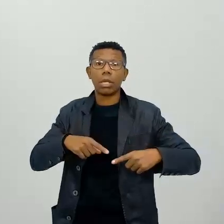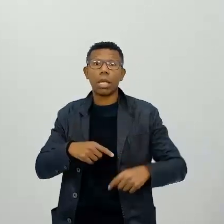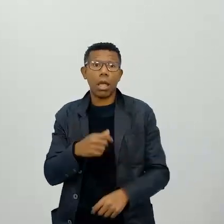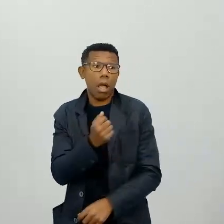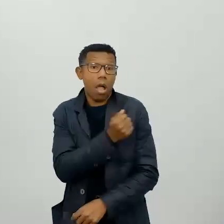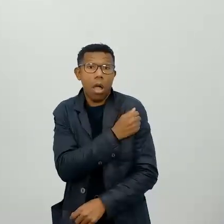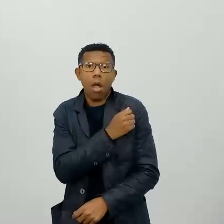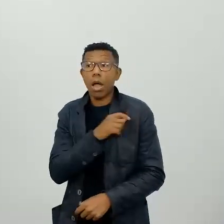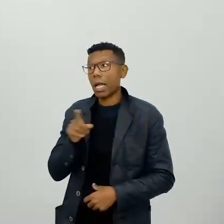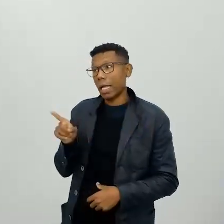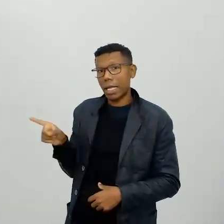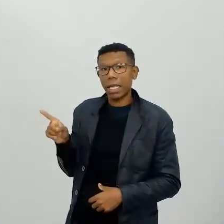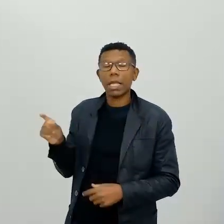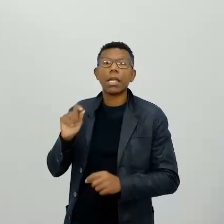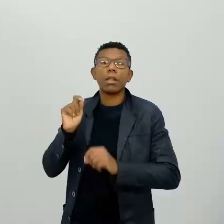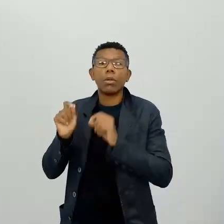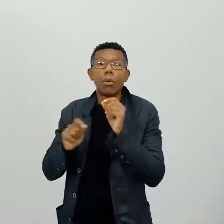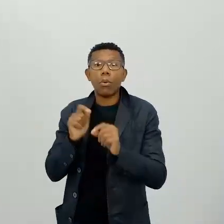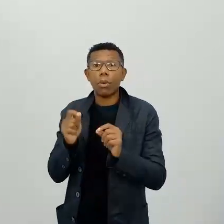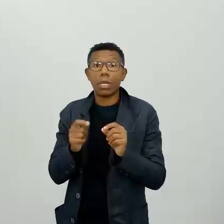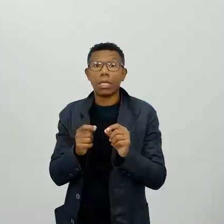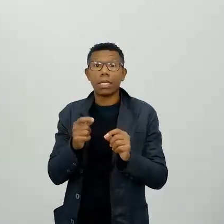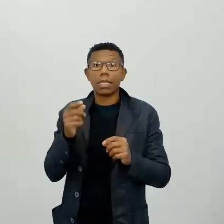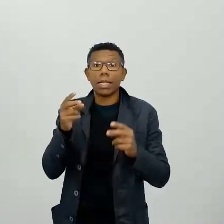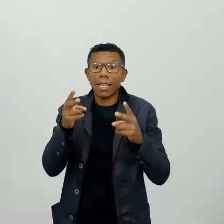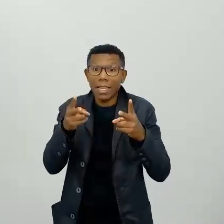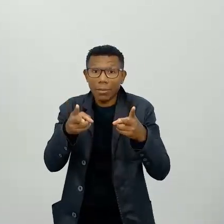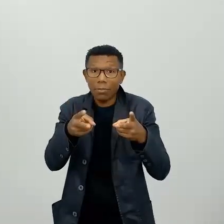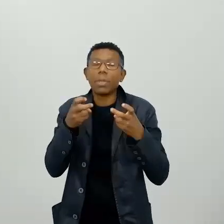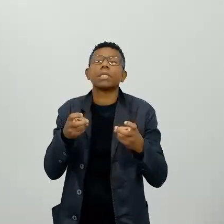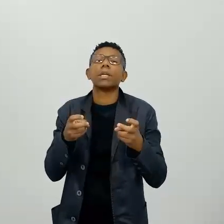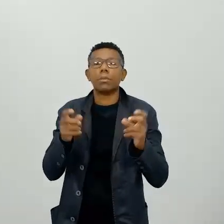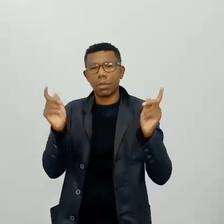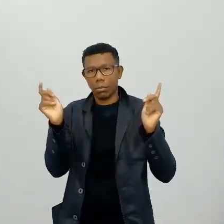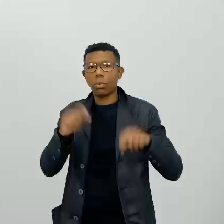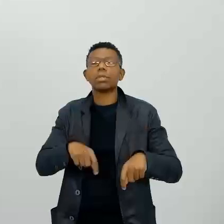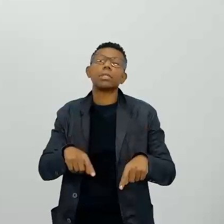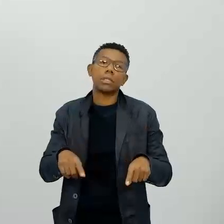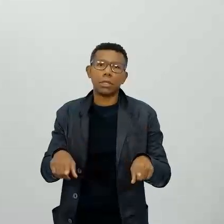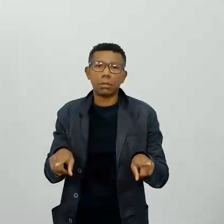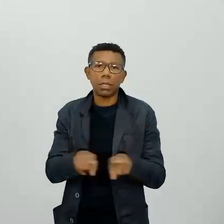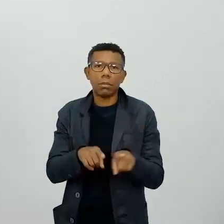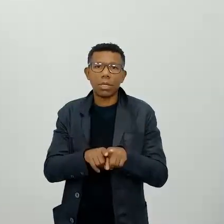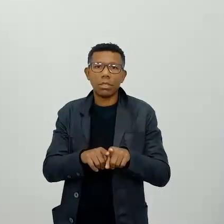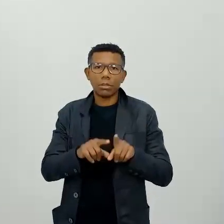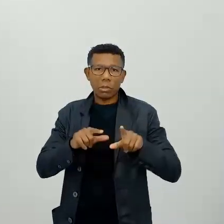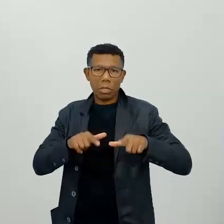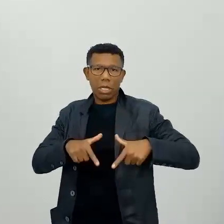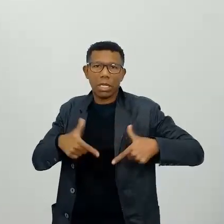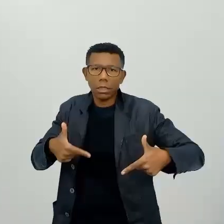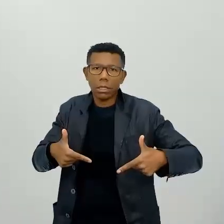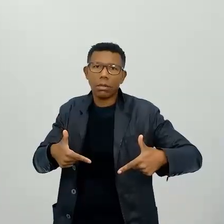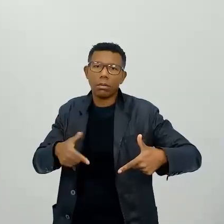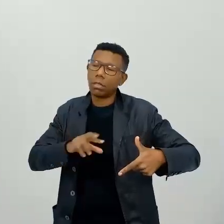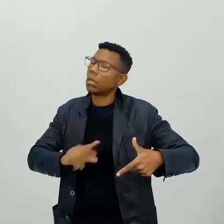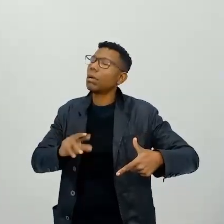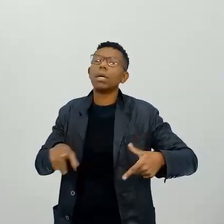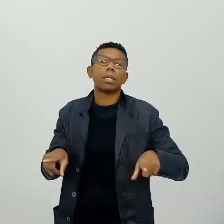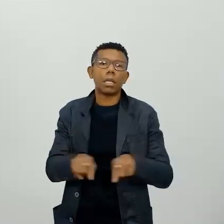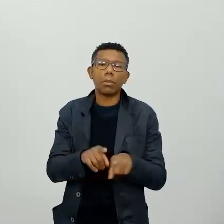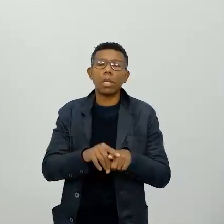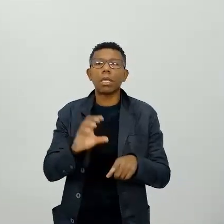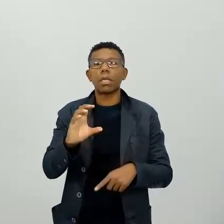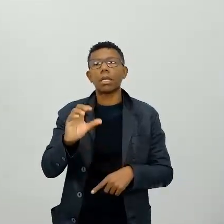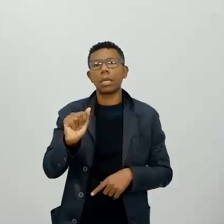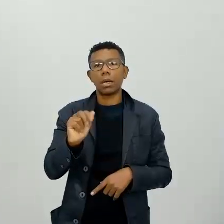né, tenha condições de identificá-la. E não só identificar a ação, como suas causas, para poder